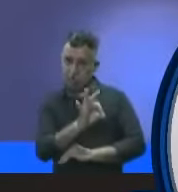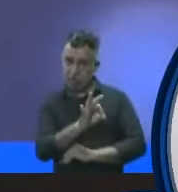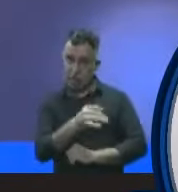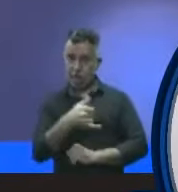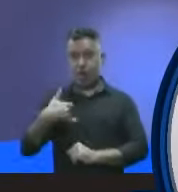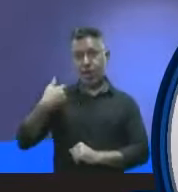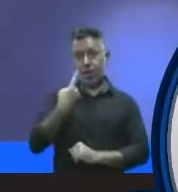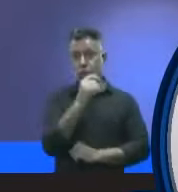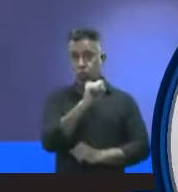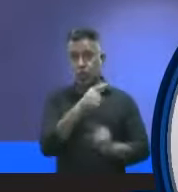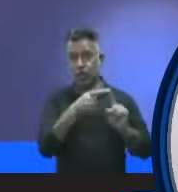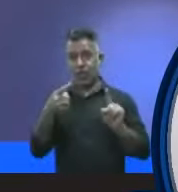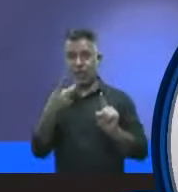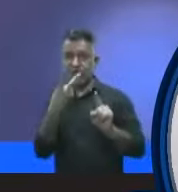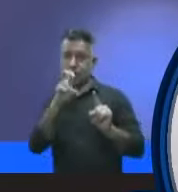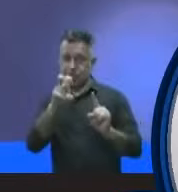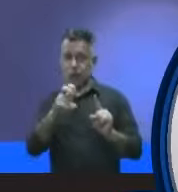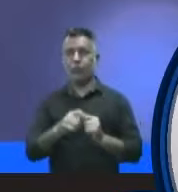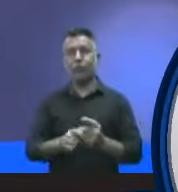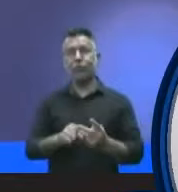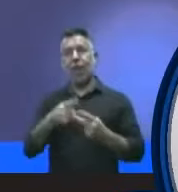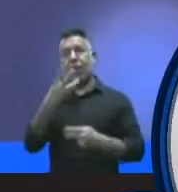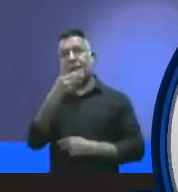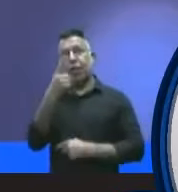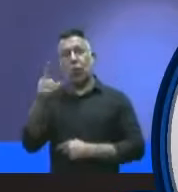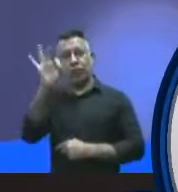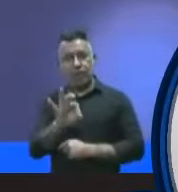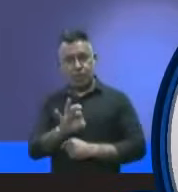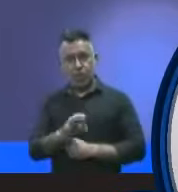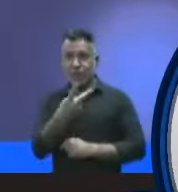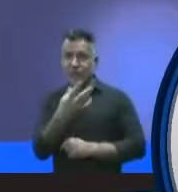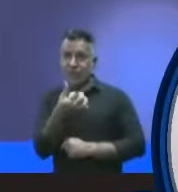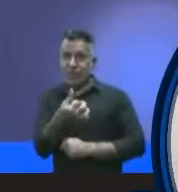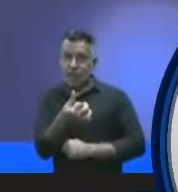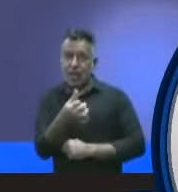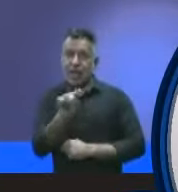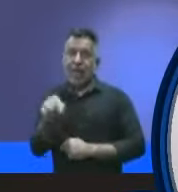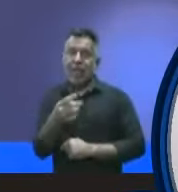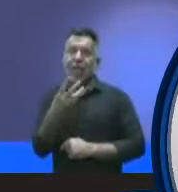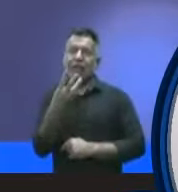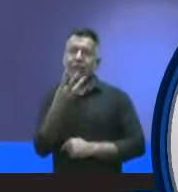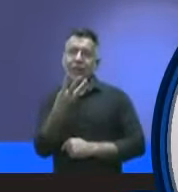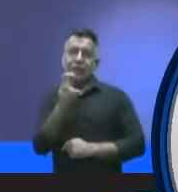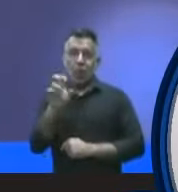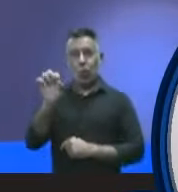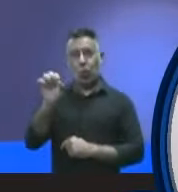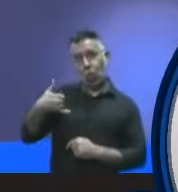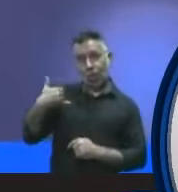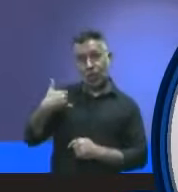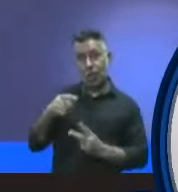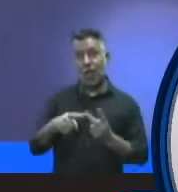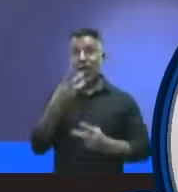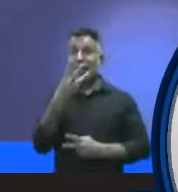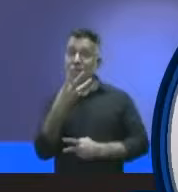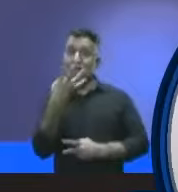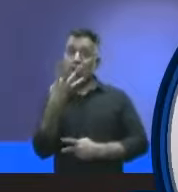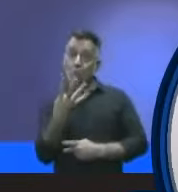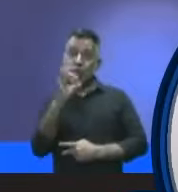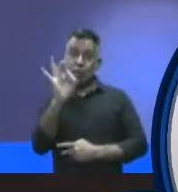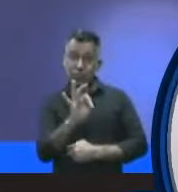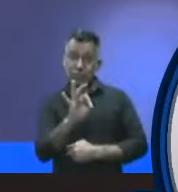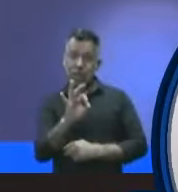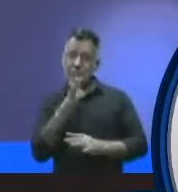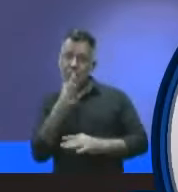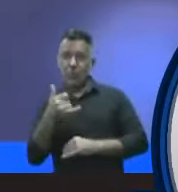de 18 a 25 anos, 31% de 26 a 35 anos e 34%